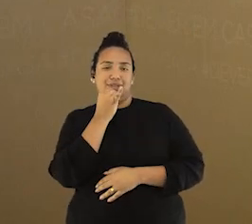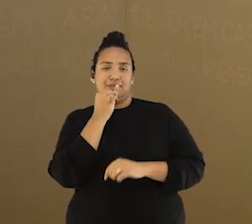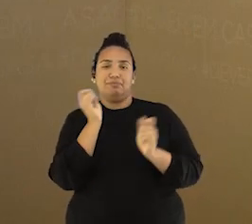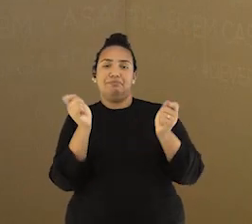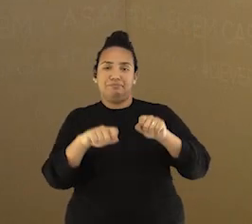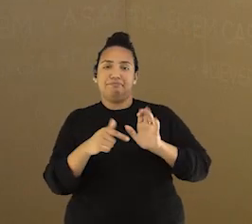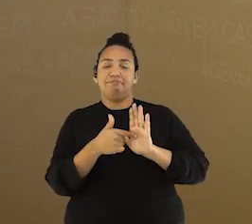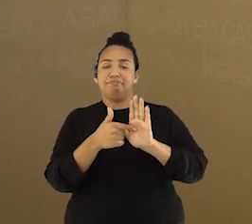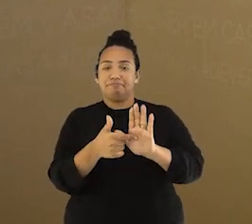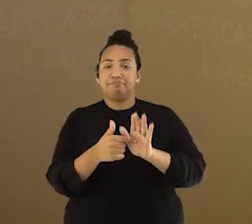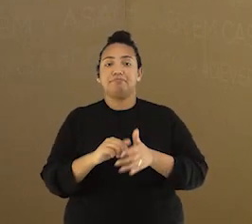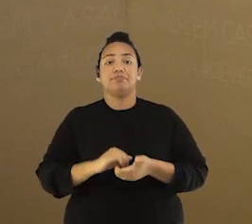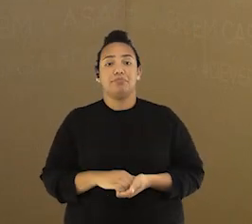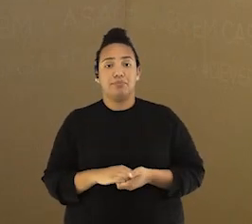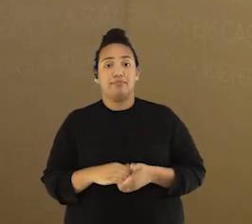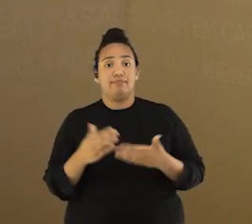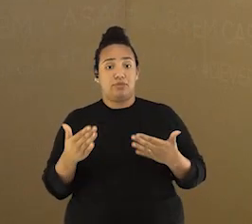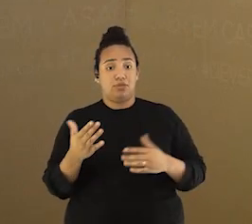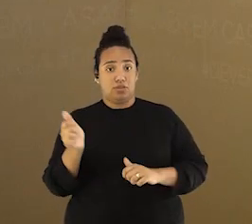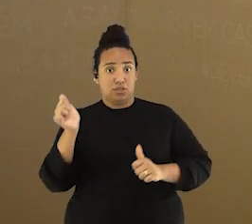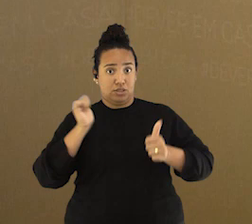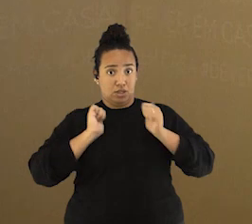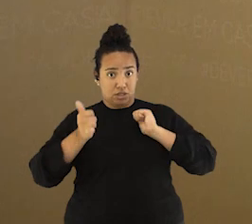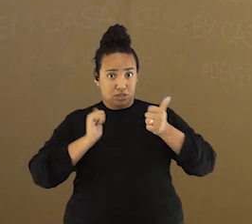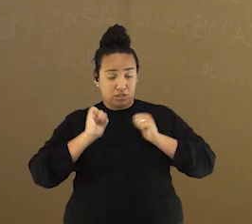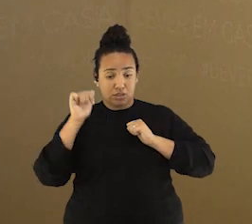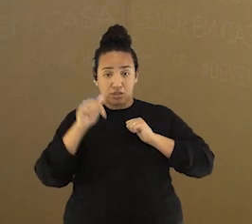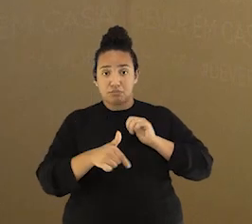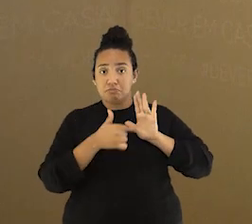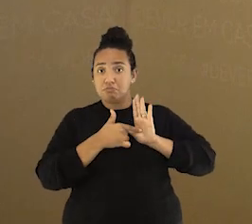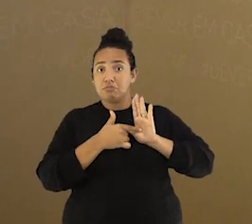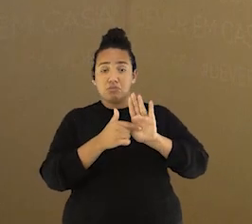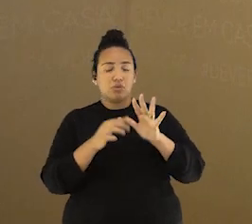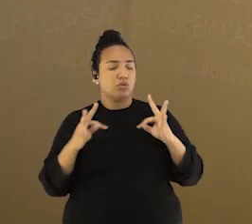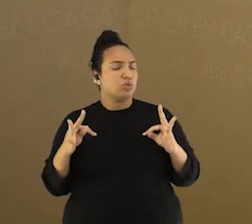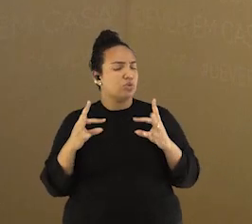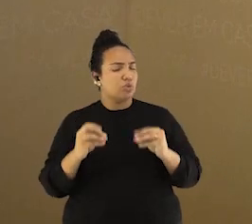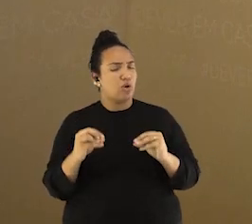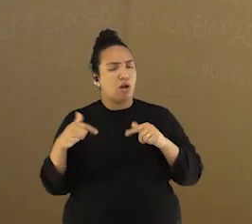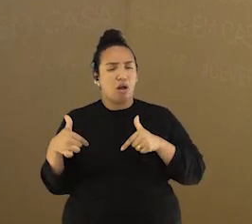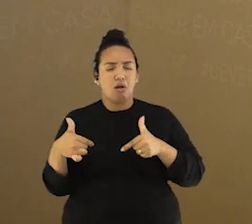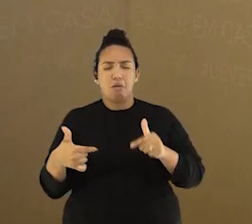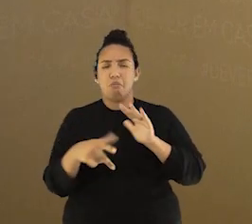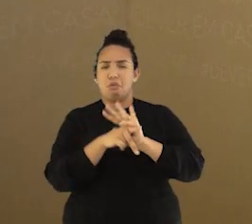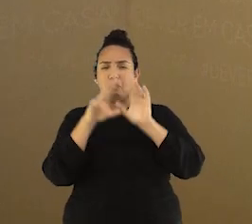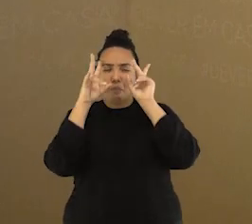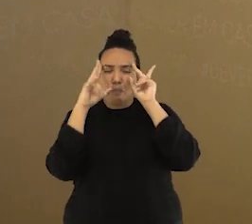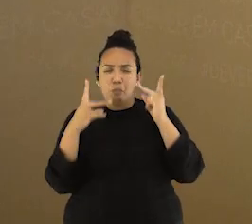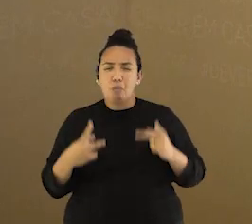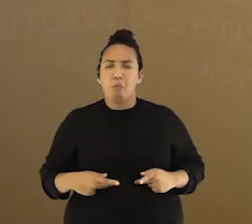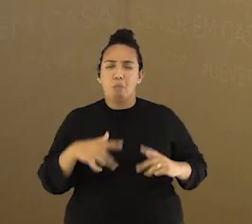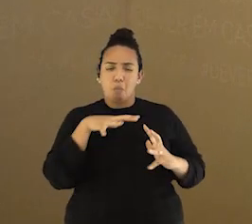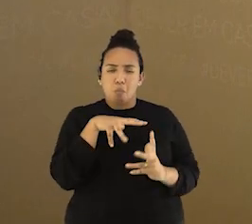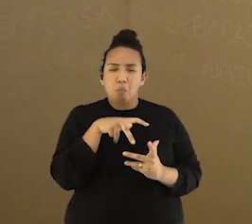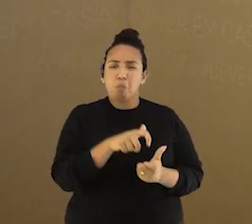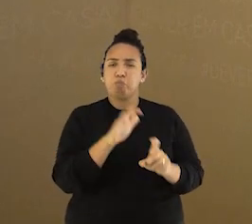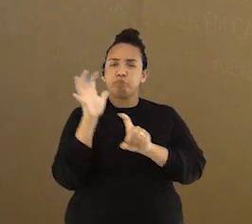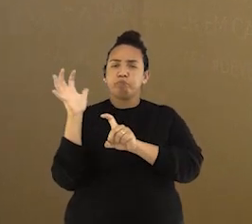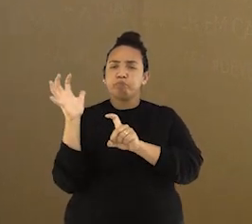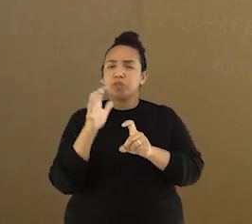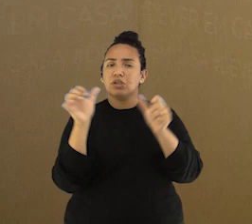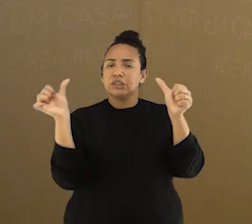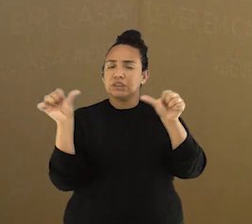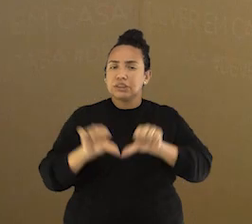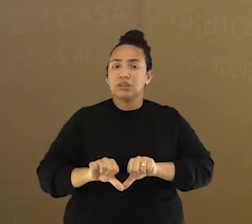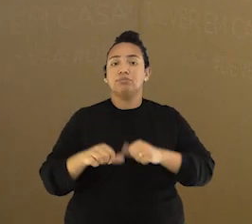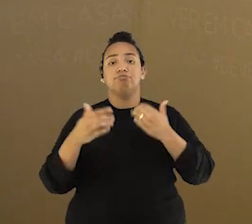artistas envolvidos levam em consideração todas as atividades humanas que afetam o mundo em torno dela.